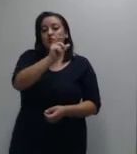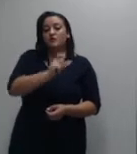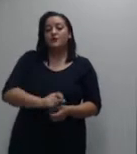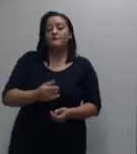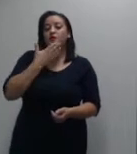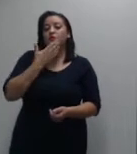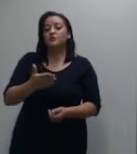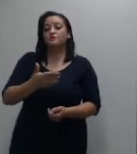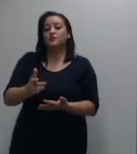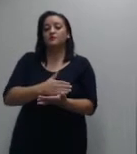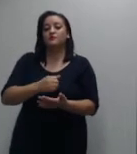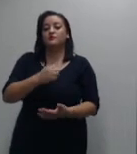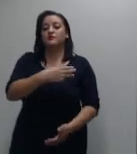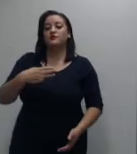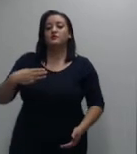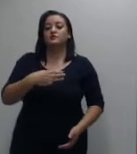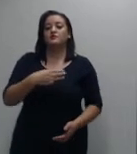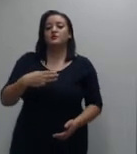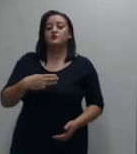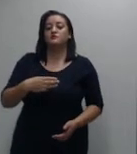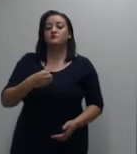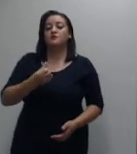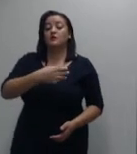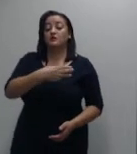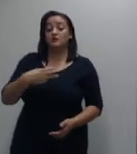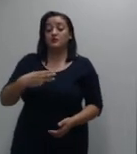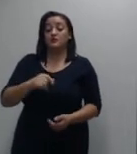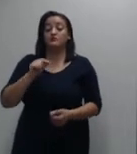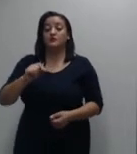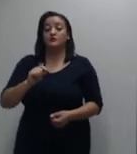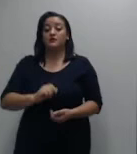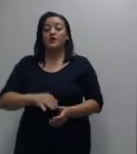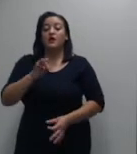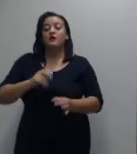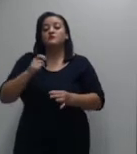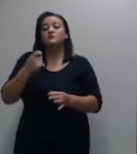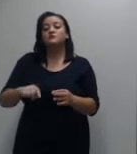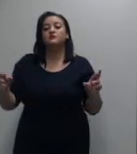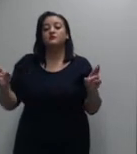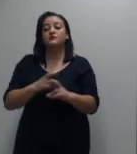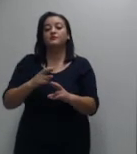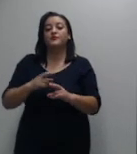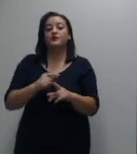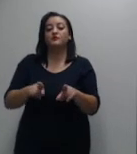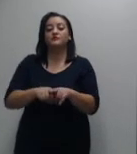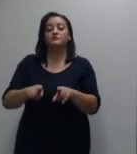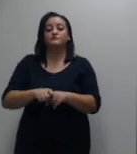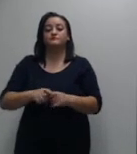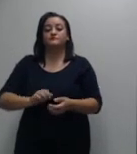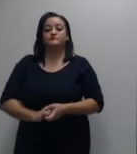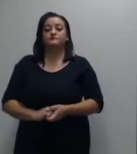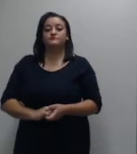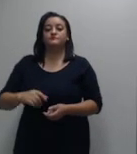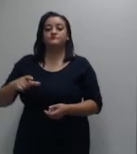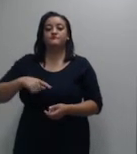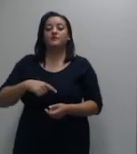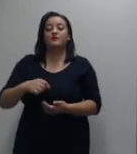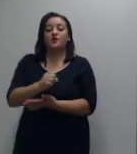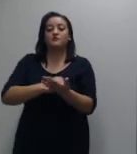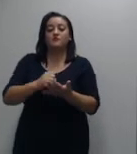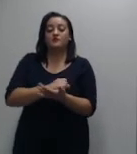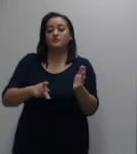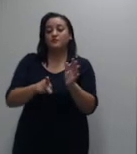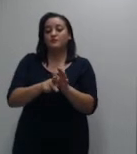folhas 3383 já se eu tivesse fazendo representa uma ofensa ao direito brasileiro conquistar e os cuidados Alcides